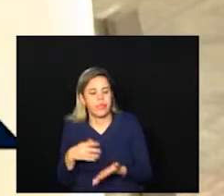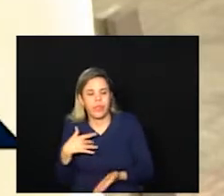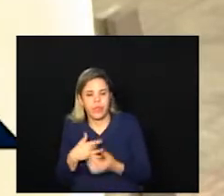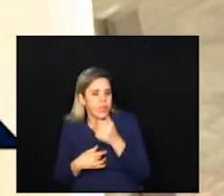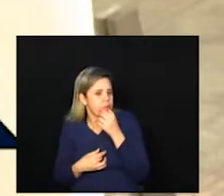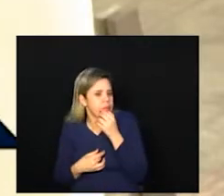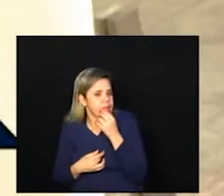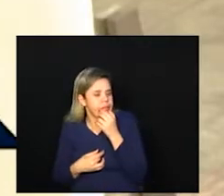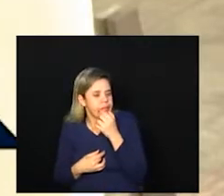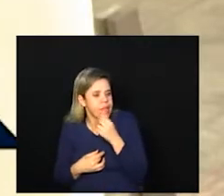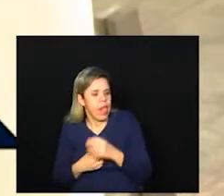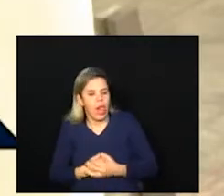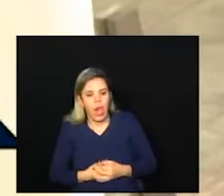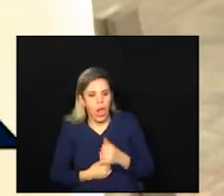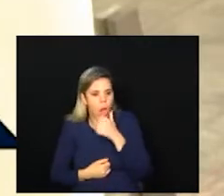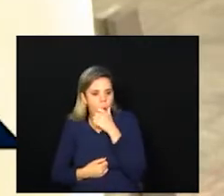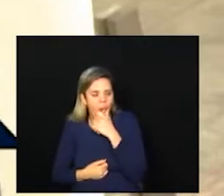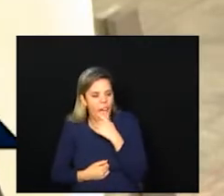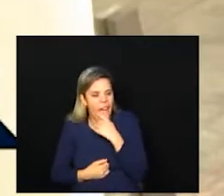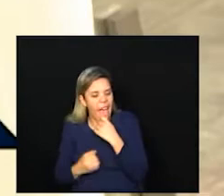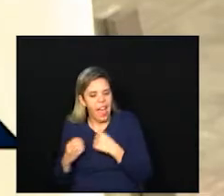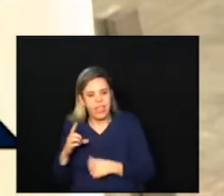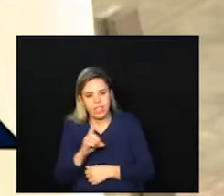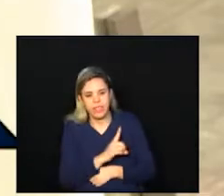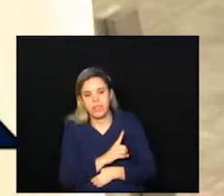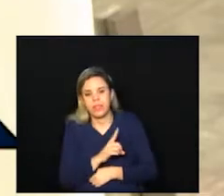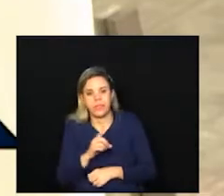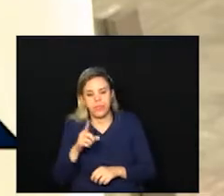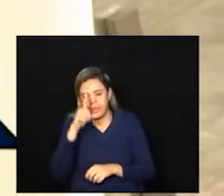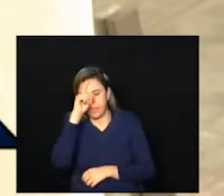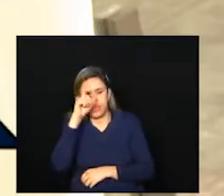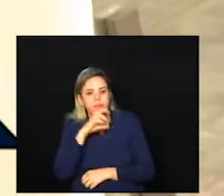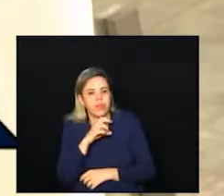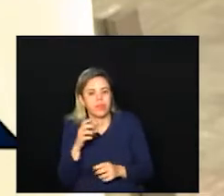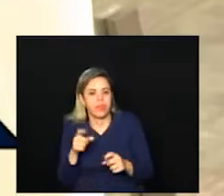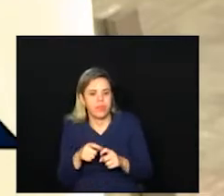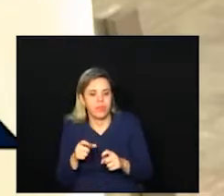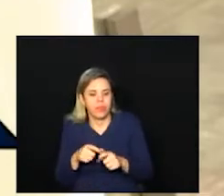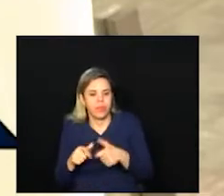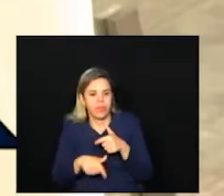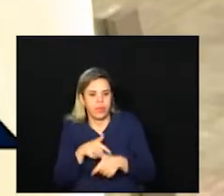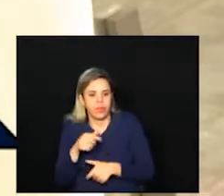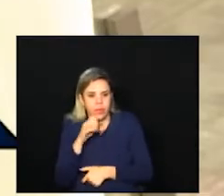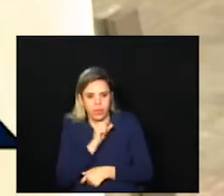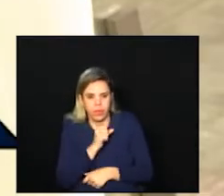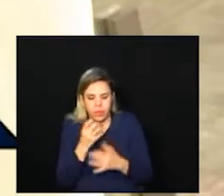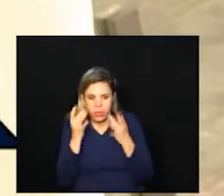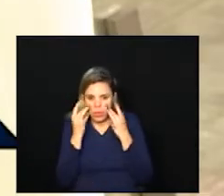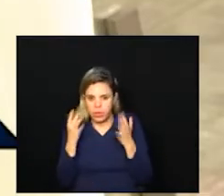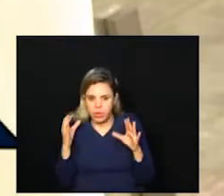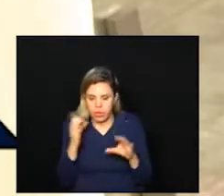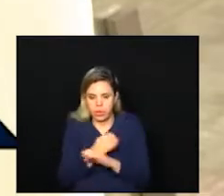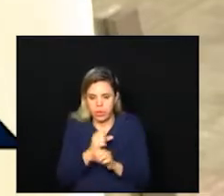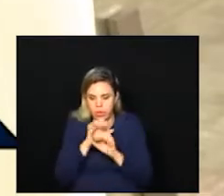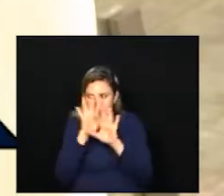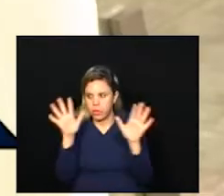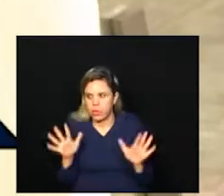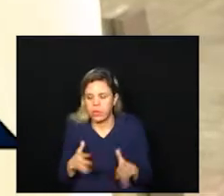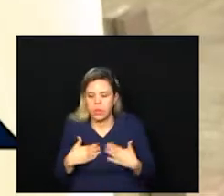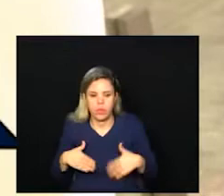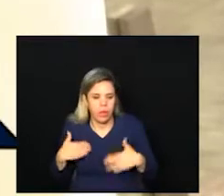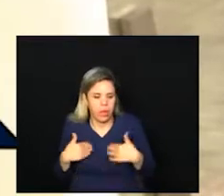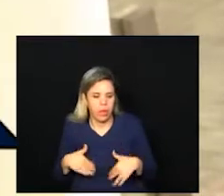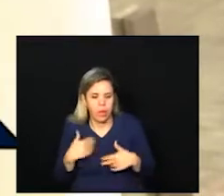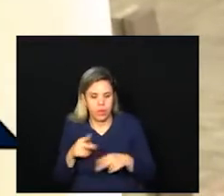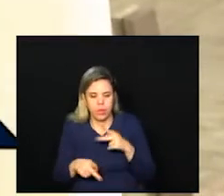saúde e do coordenador também do pronto-socorro e os médicos que estão ali de plantão, para dar total transparência e tranquilidade